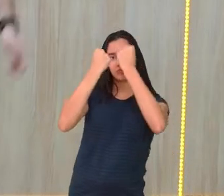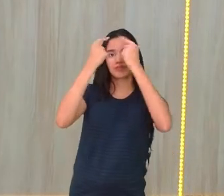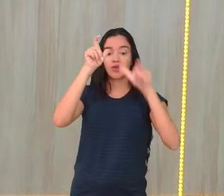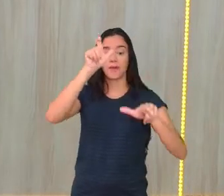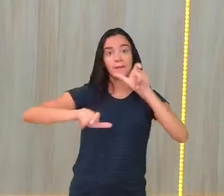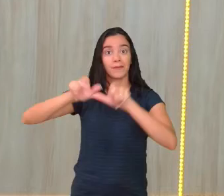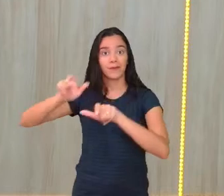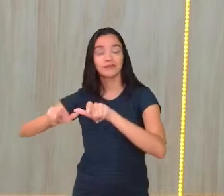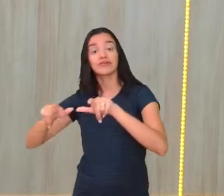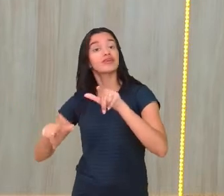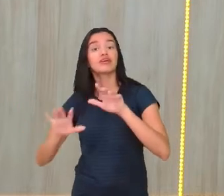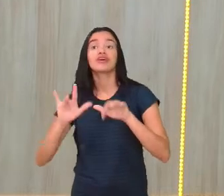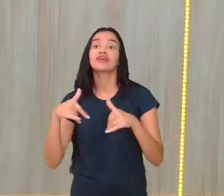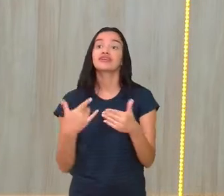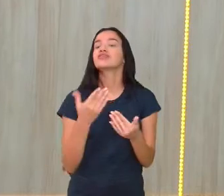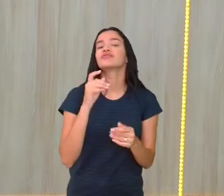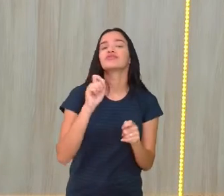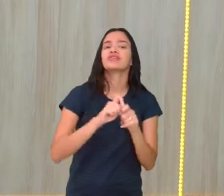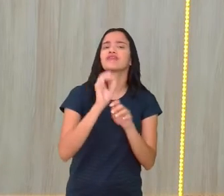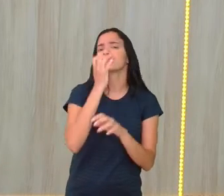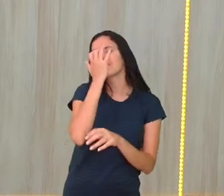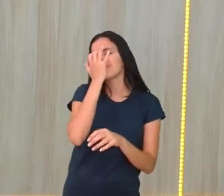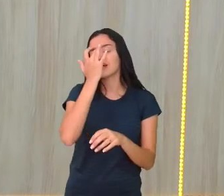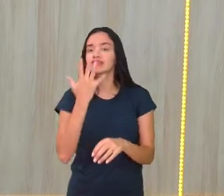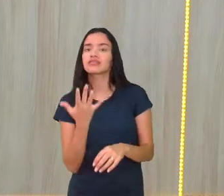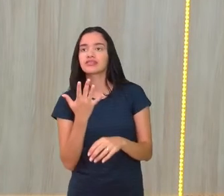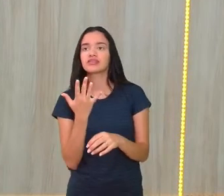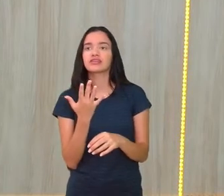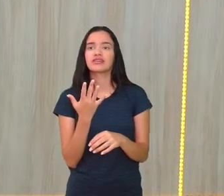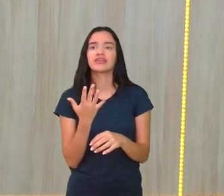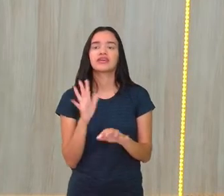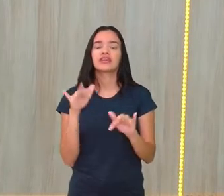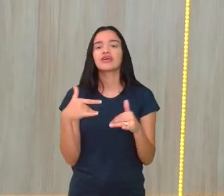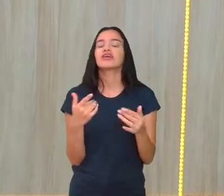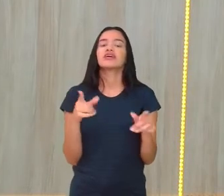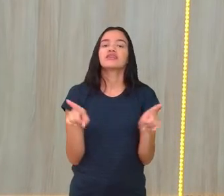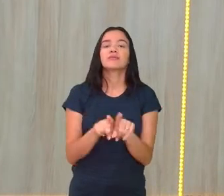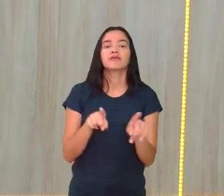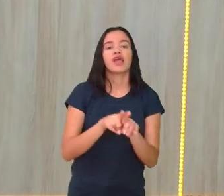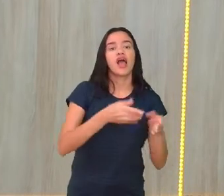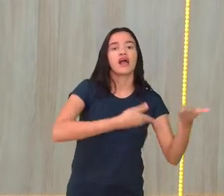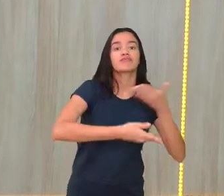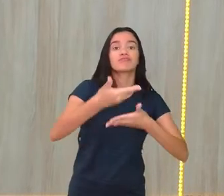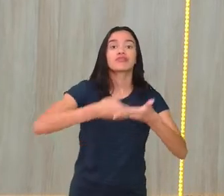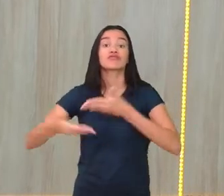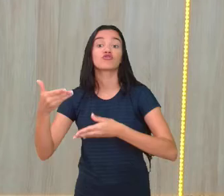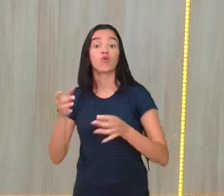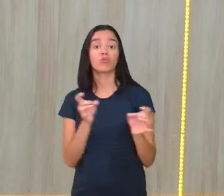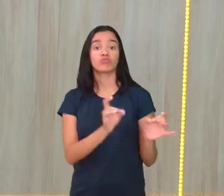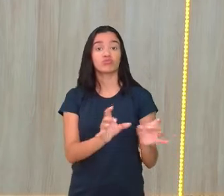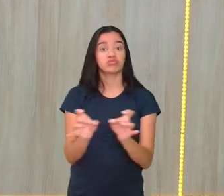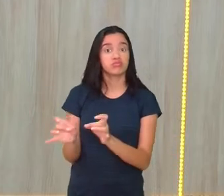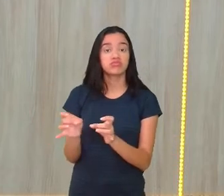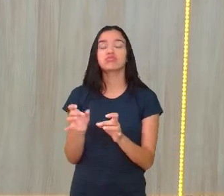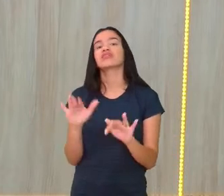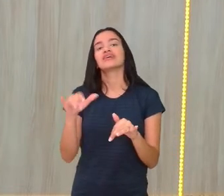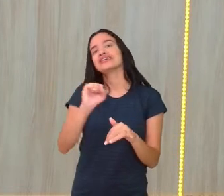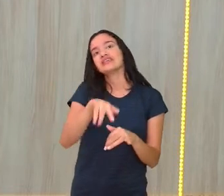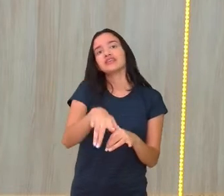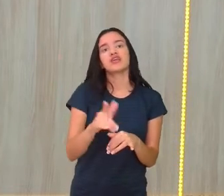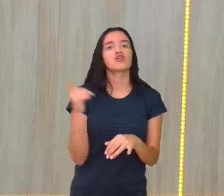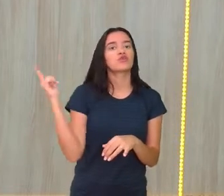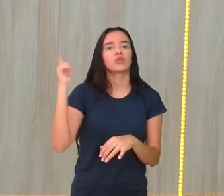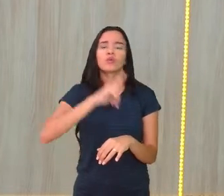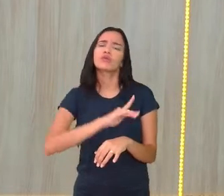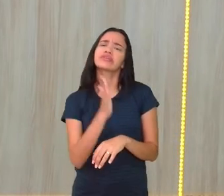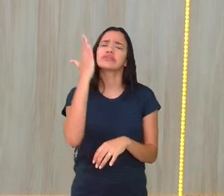né? Então eles fizeram isso para facilitar, certo, as relações comerciais. Se eu não